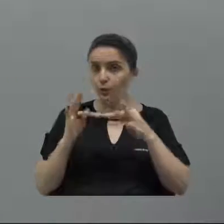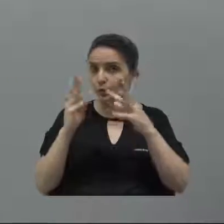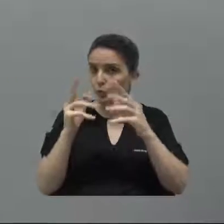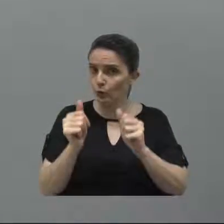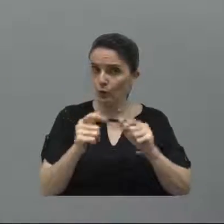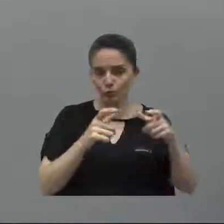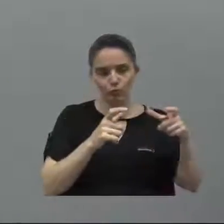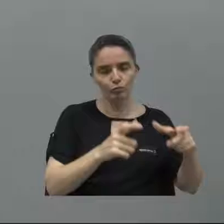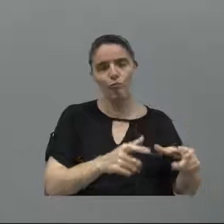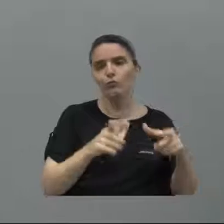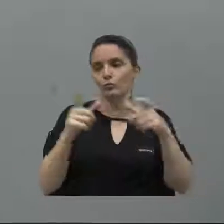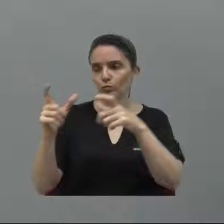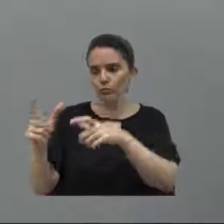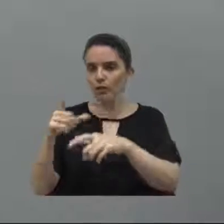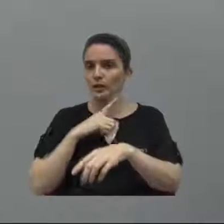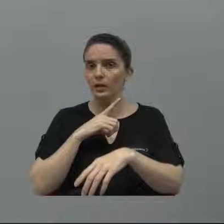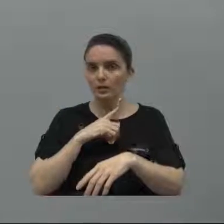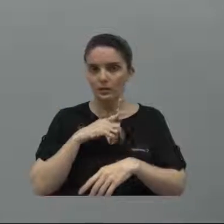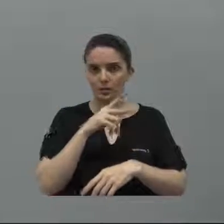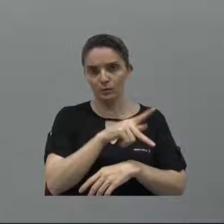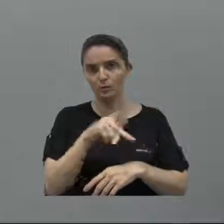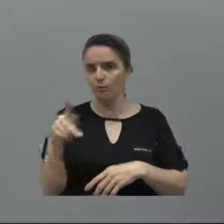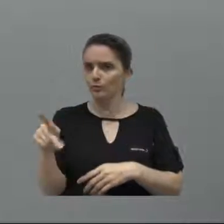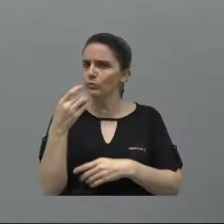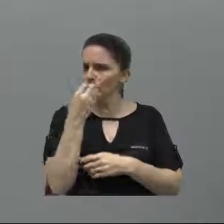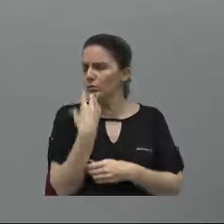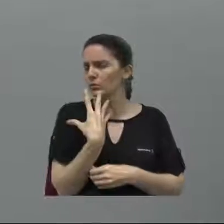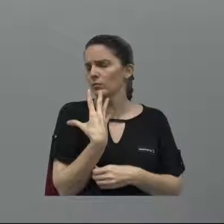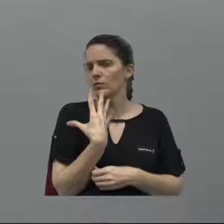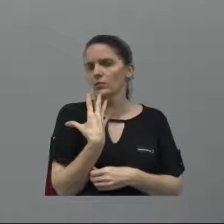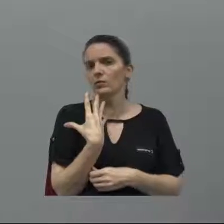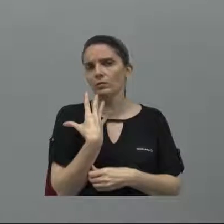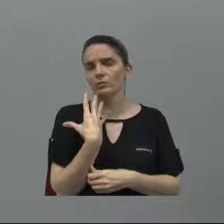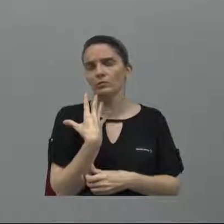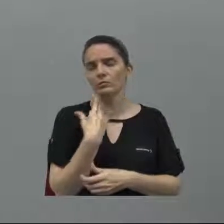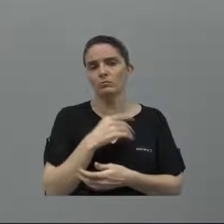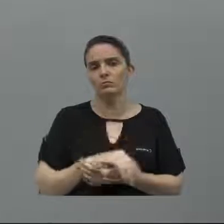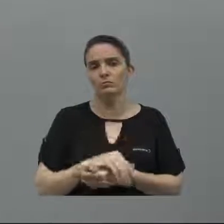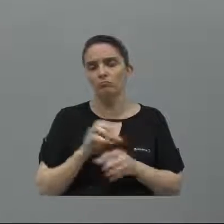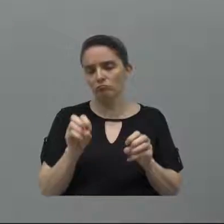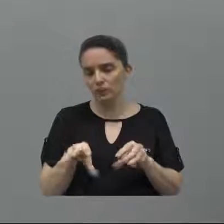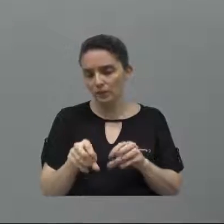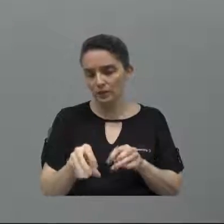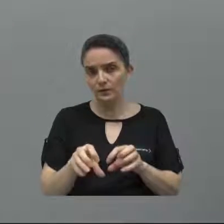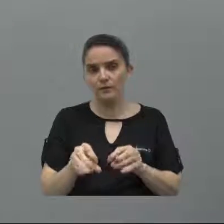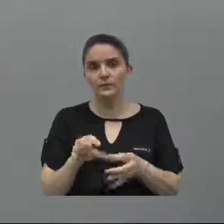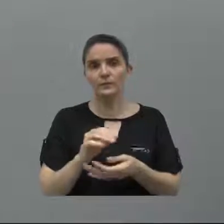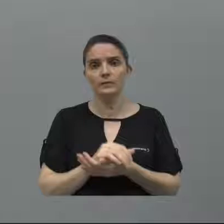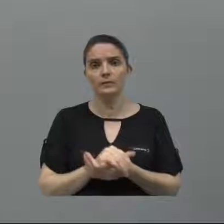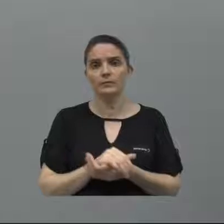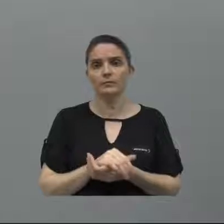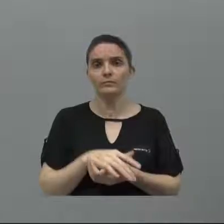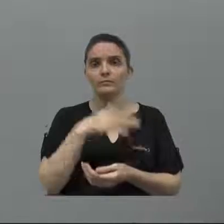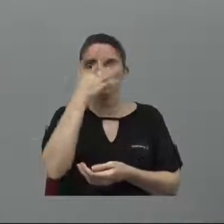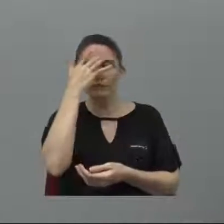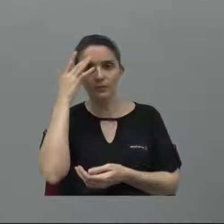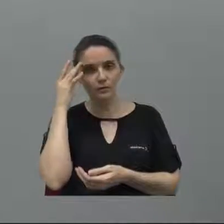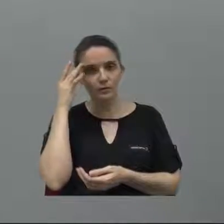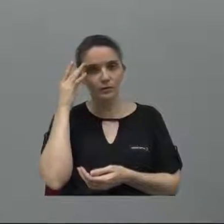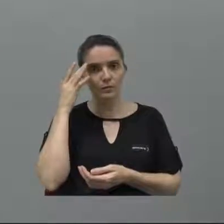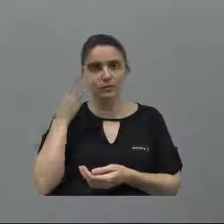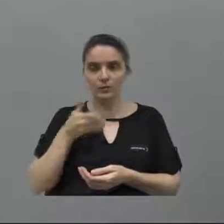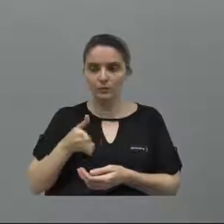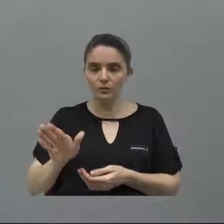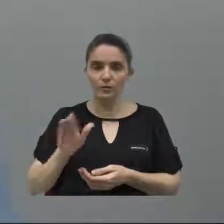locais têm professores capazes para ensinar. Tem pessoas que vão vou falar